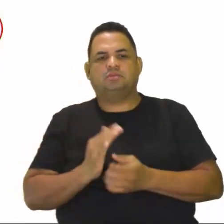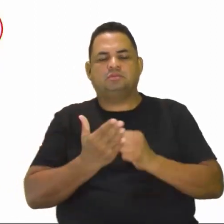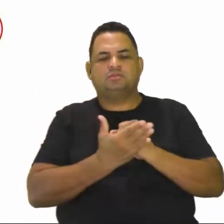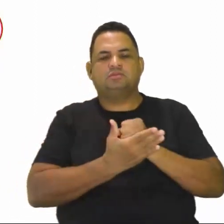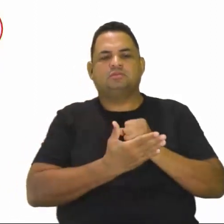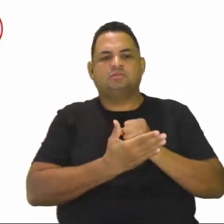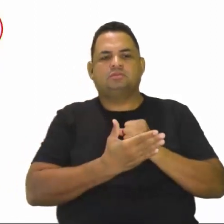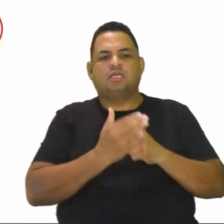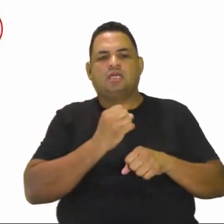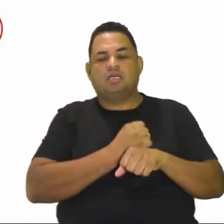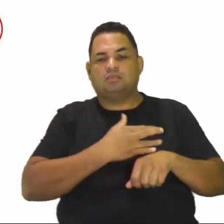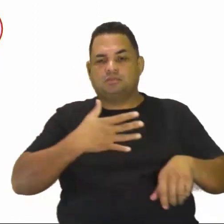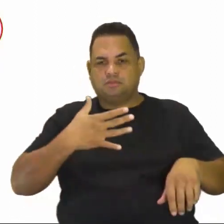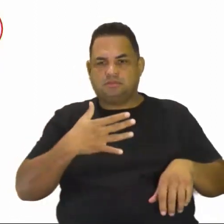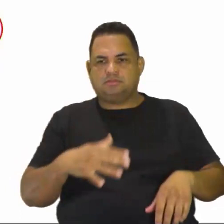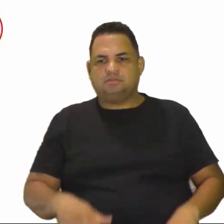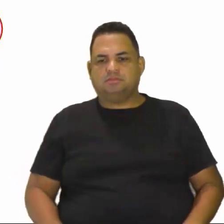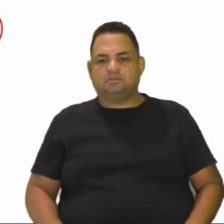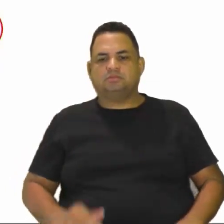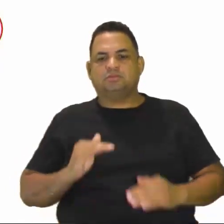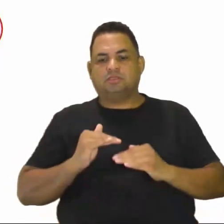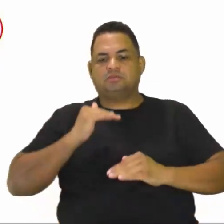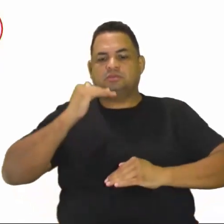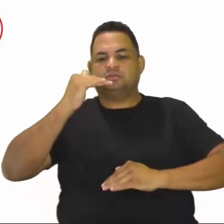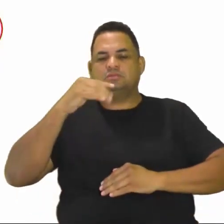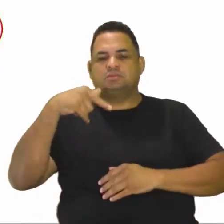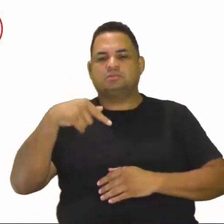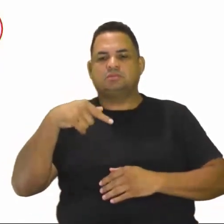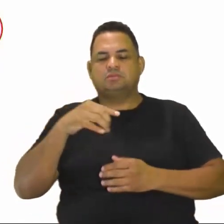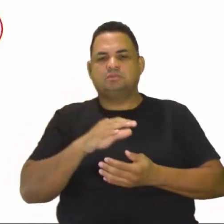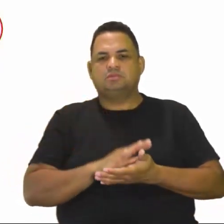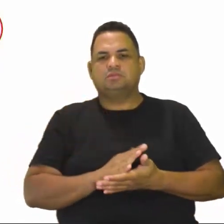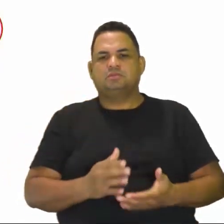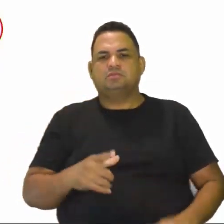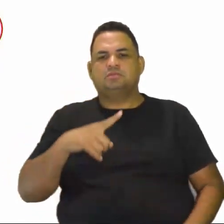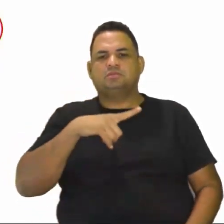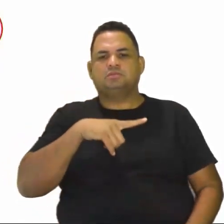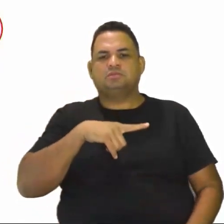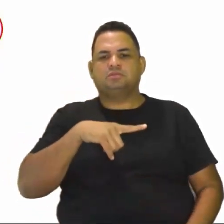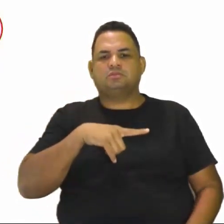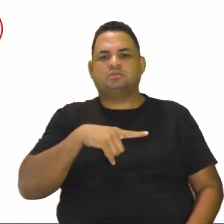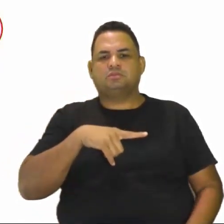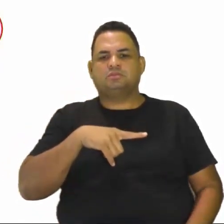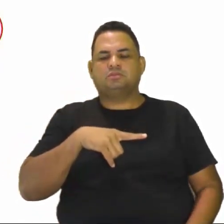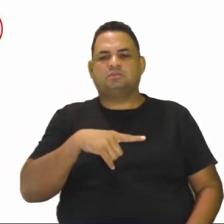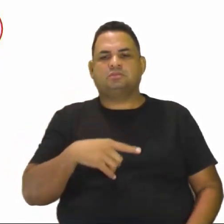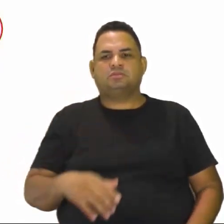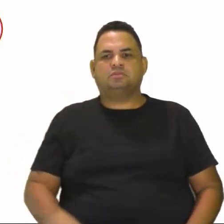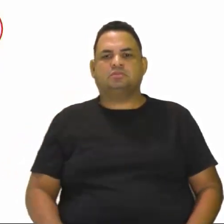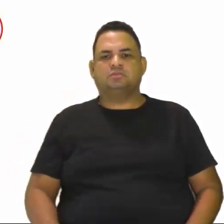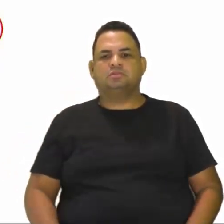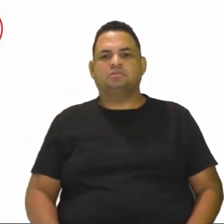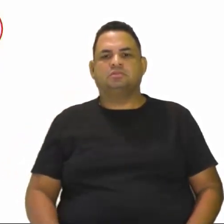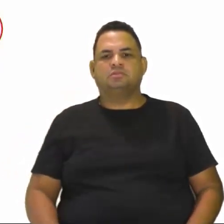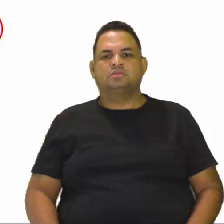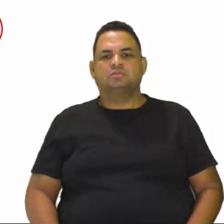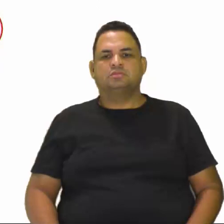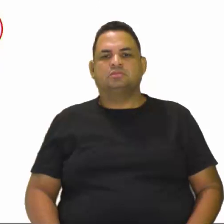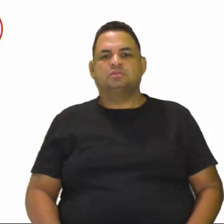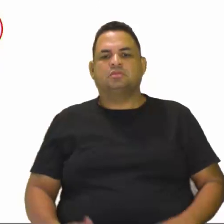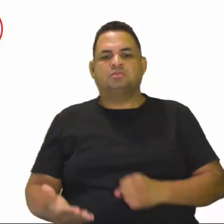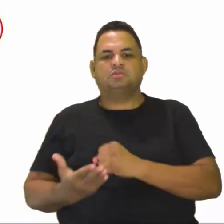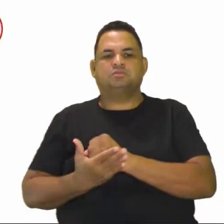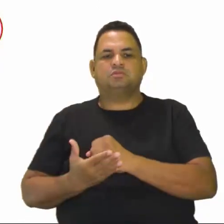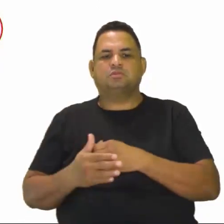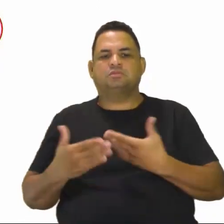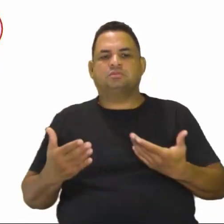como ácidas. E acima de 7, professoras? Aí nós temos as substâncias que são ditas como